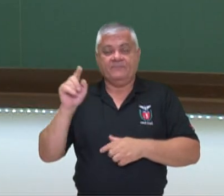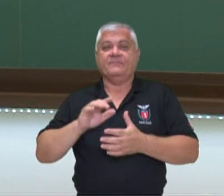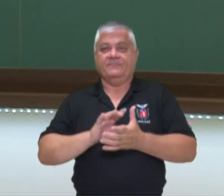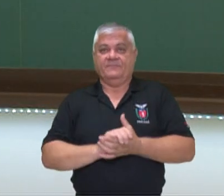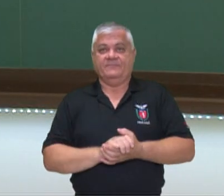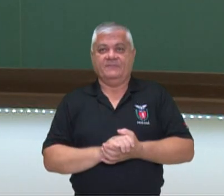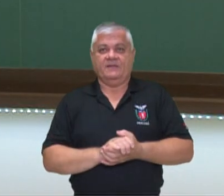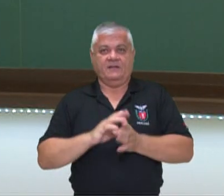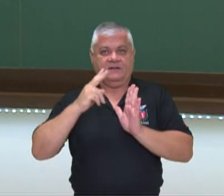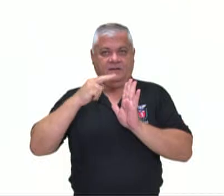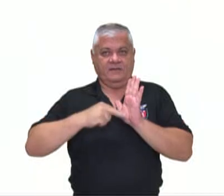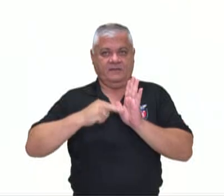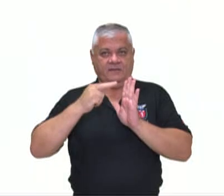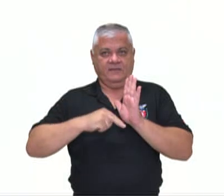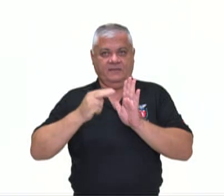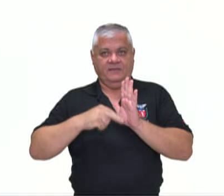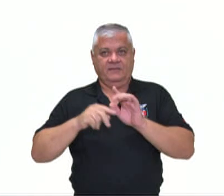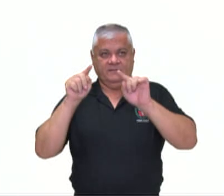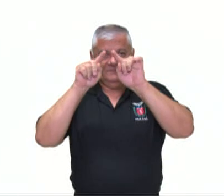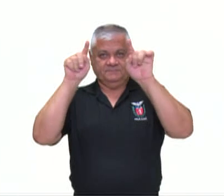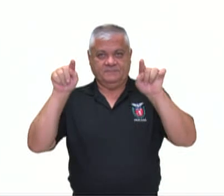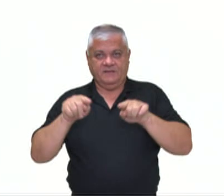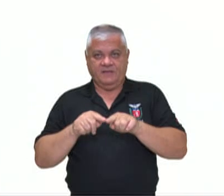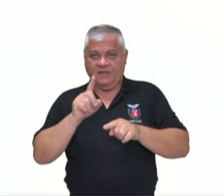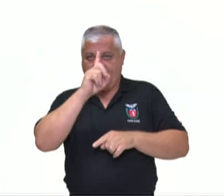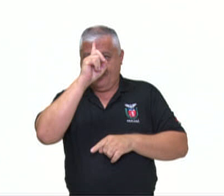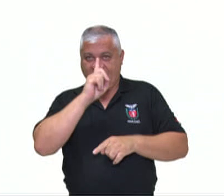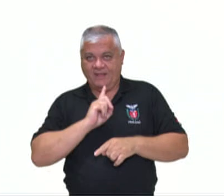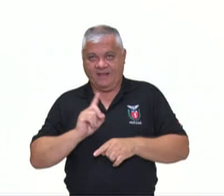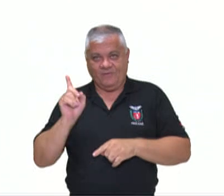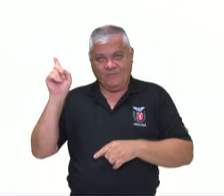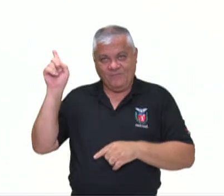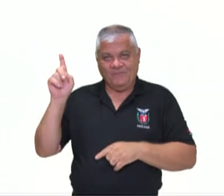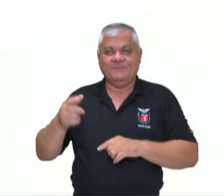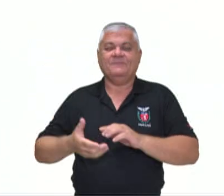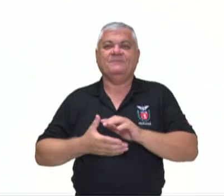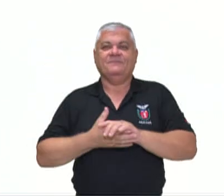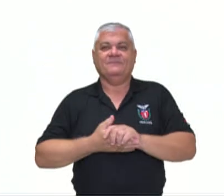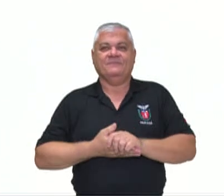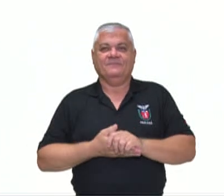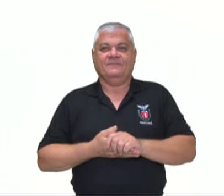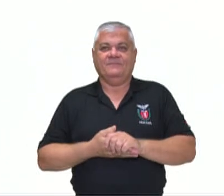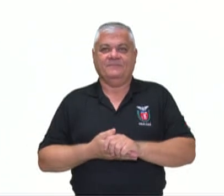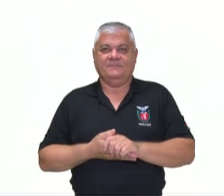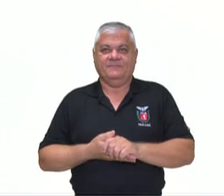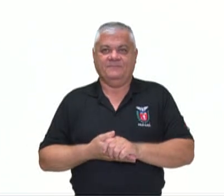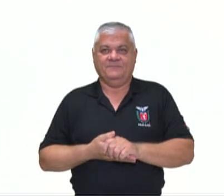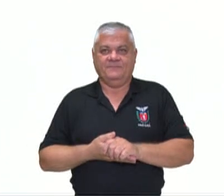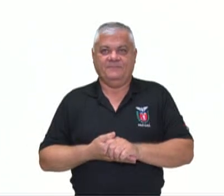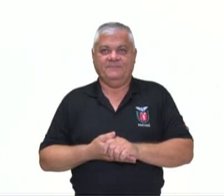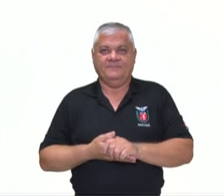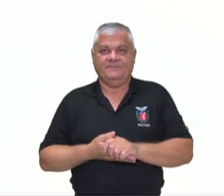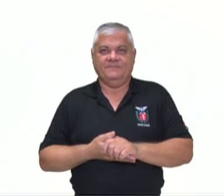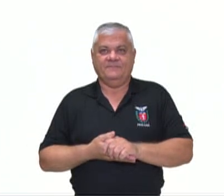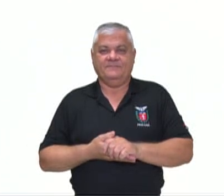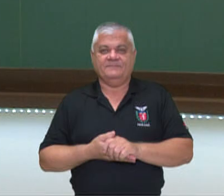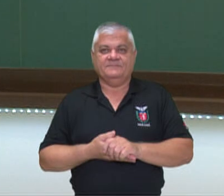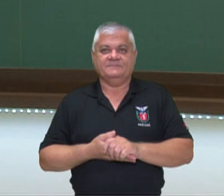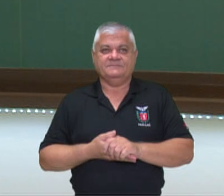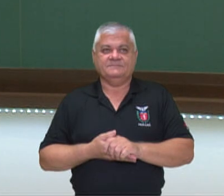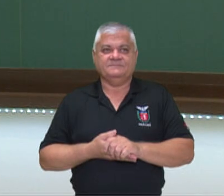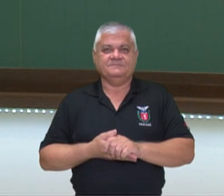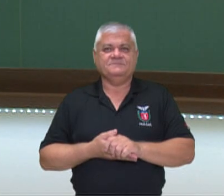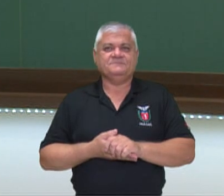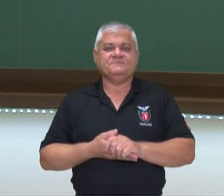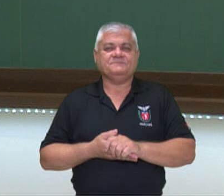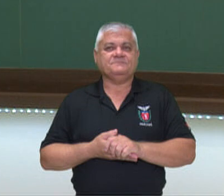My morning routines includes 10 minutes of sitting in bed and thinking about how tired I am.